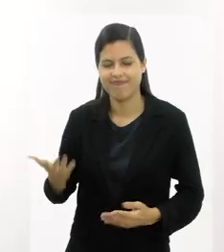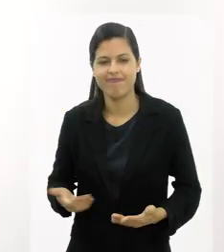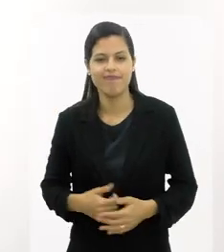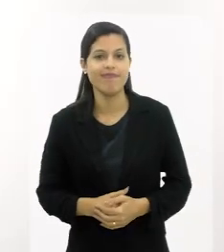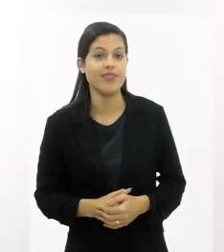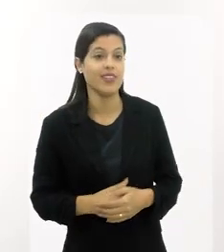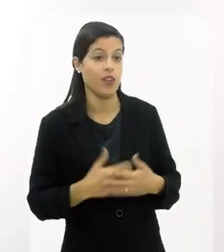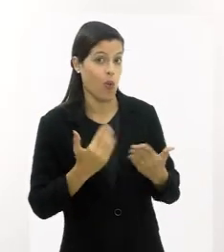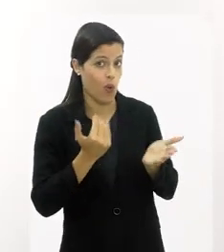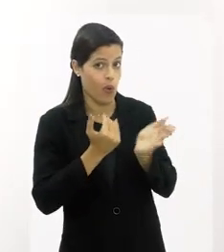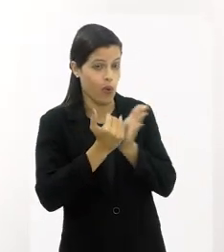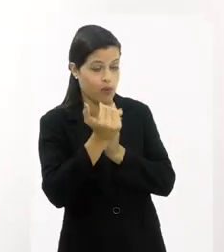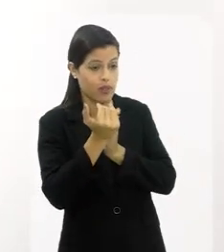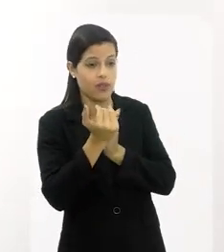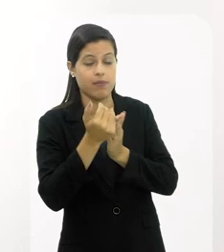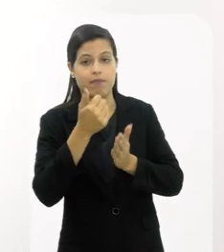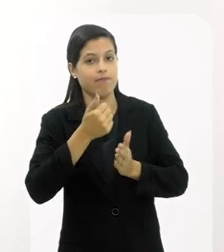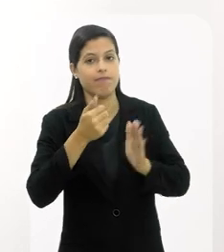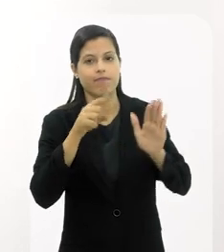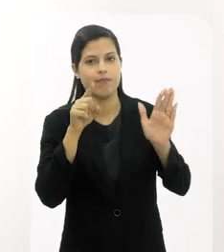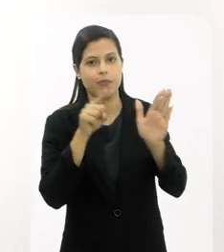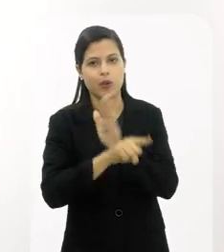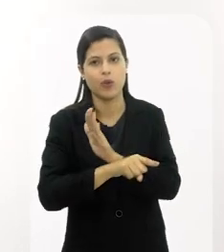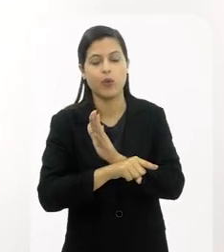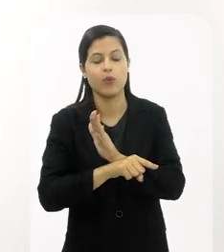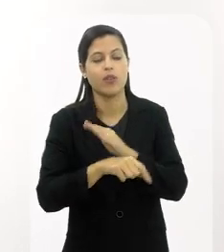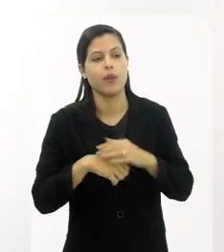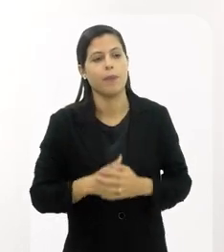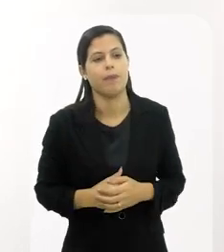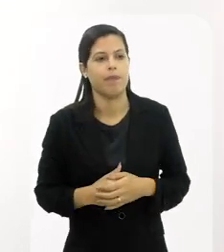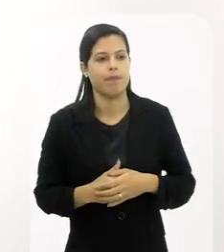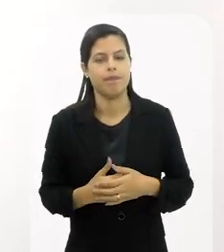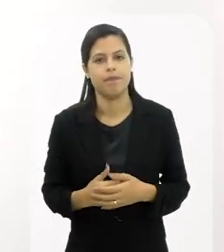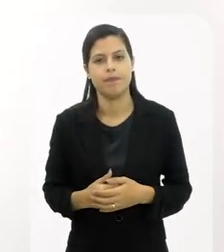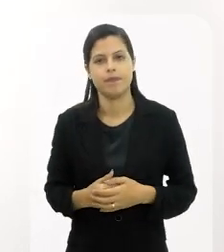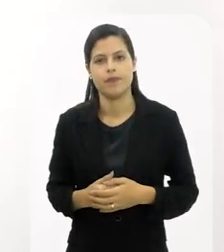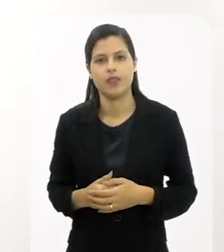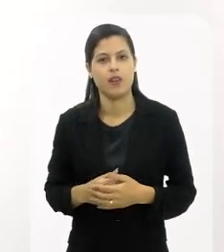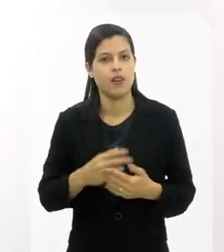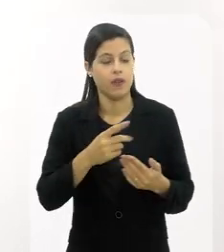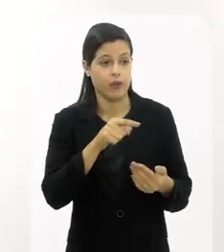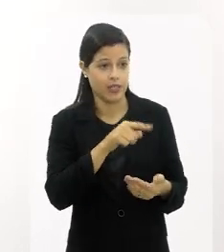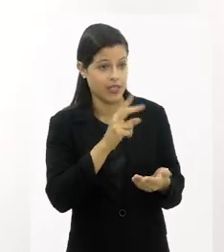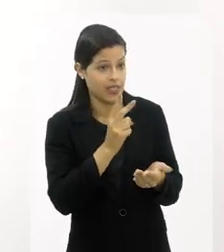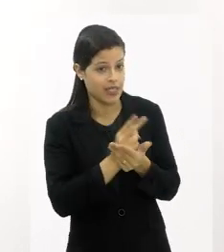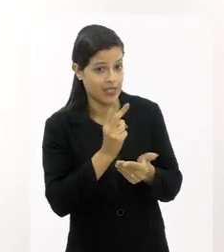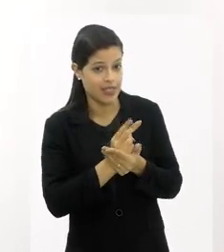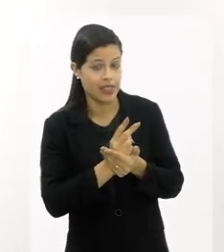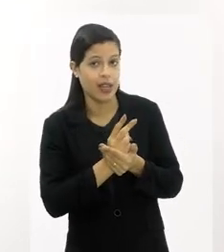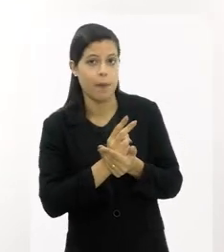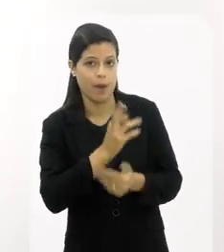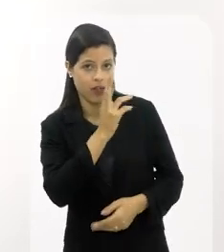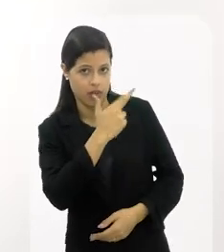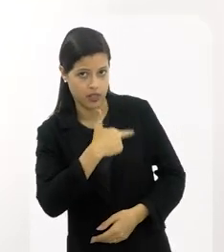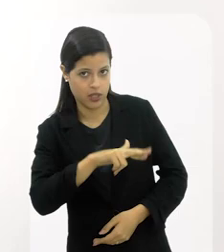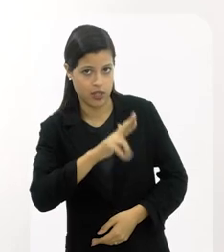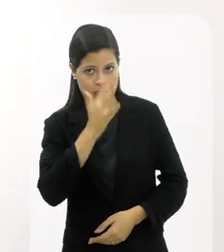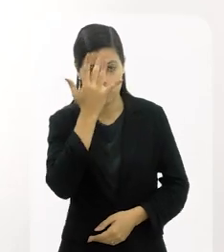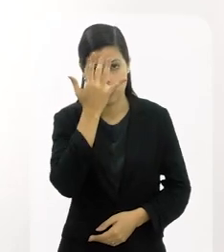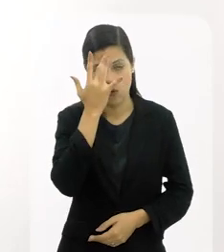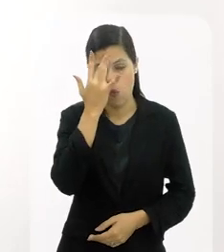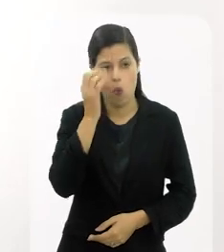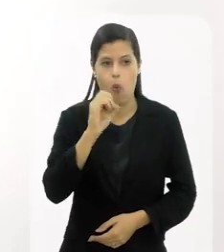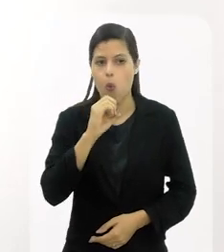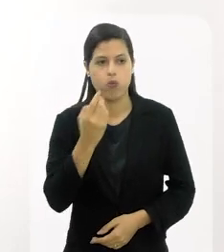lá. Vamos começar com as primeiras perguntas. Você sempre foi Hare Krishna ou teve